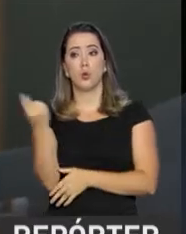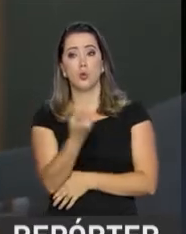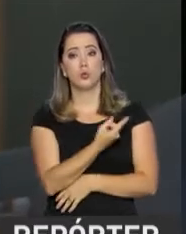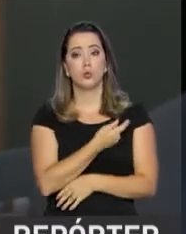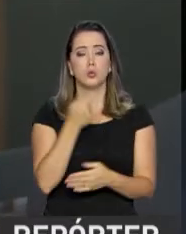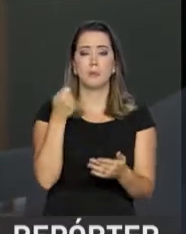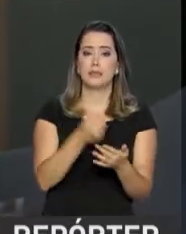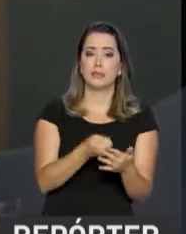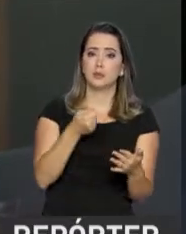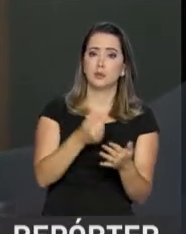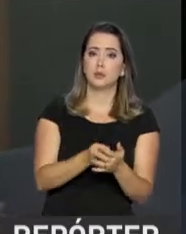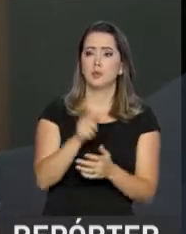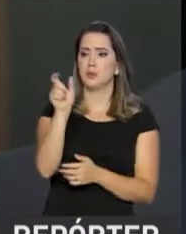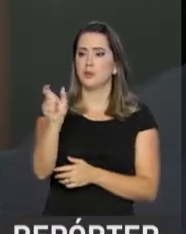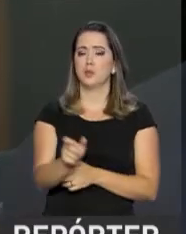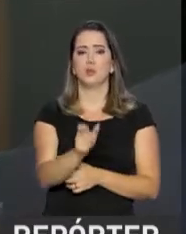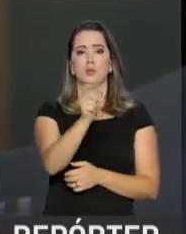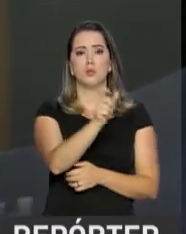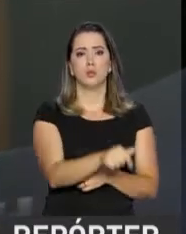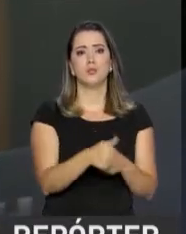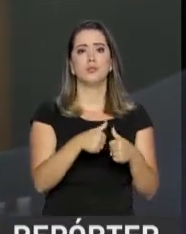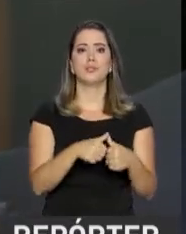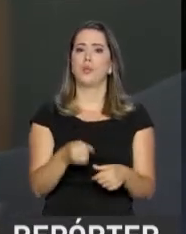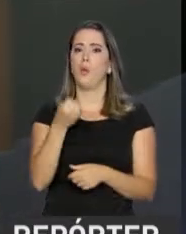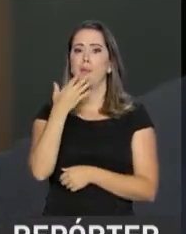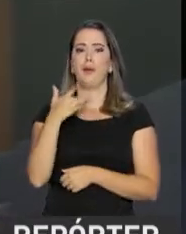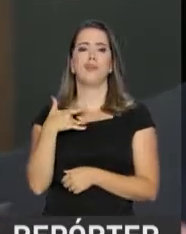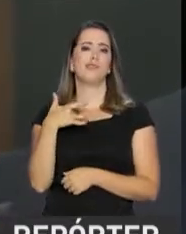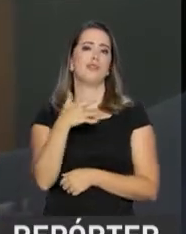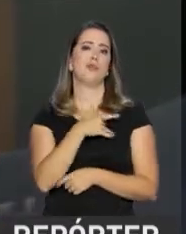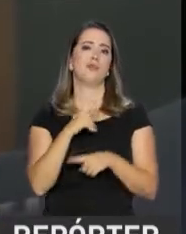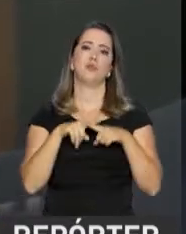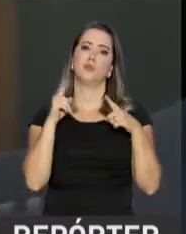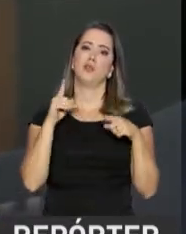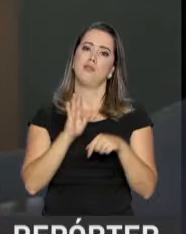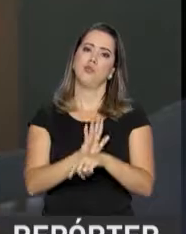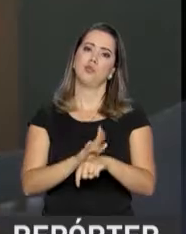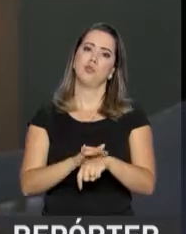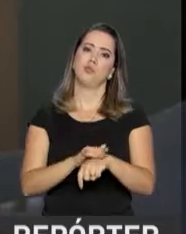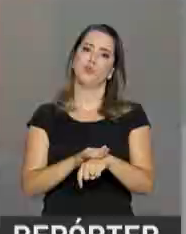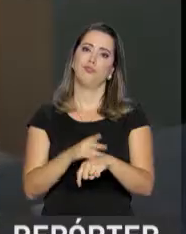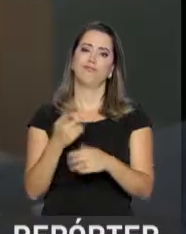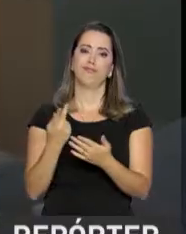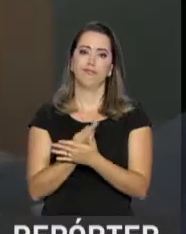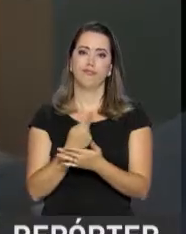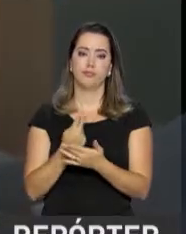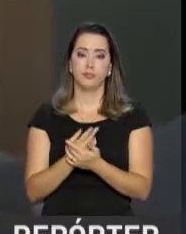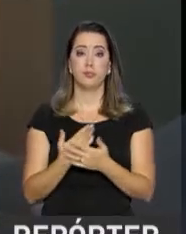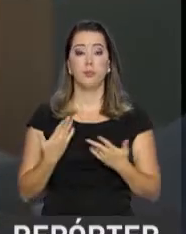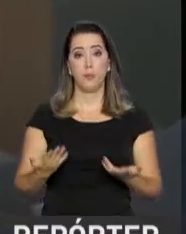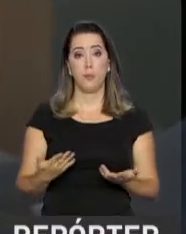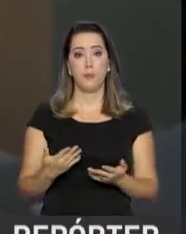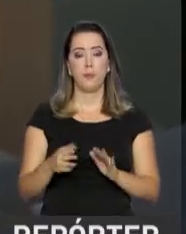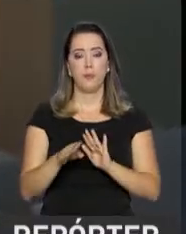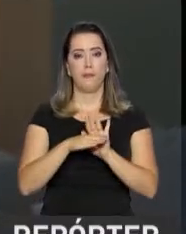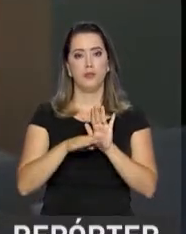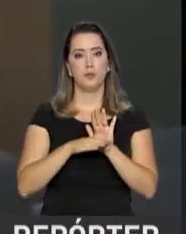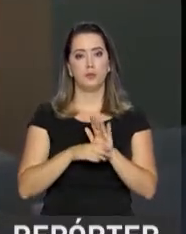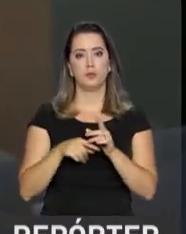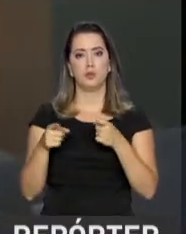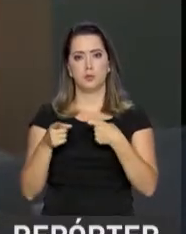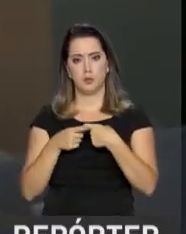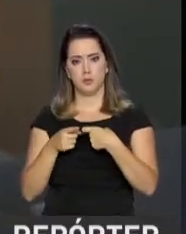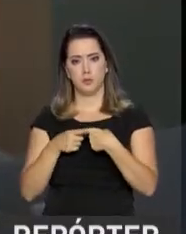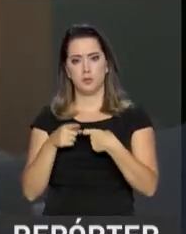pagamos para pessoas que estão saudáveis e que estão com auxílio-doença indevido esse programa para os médicos peritos vai